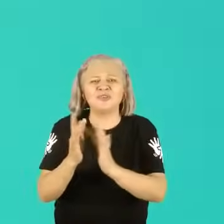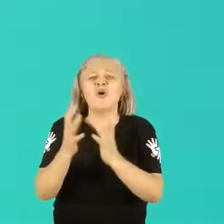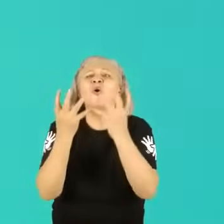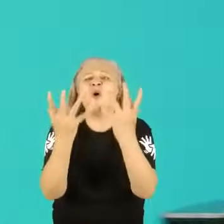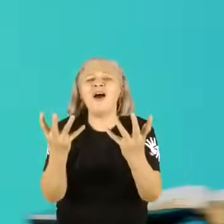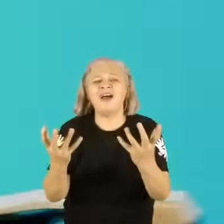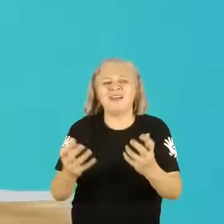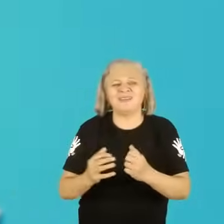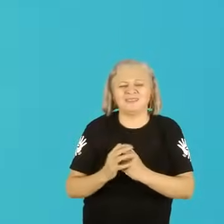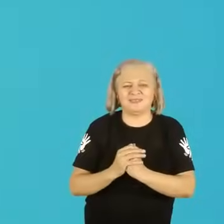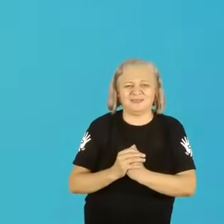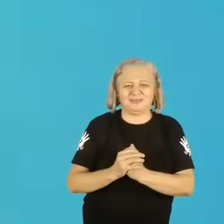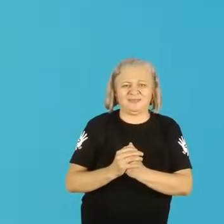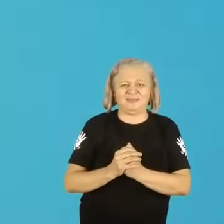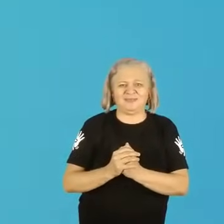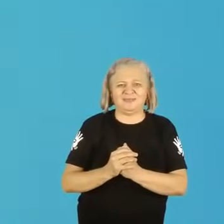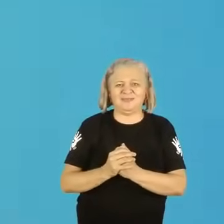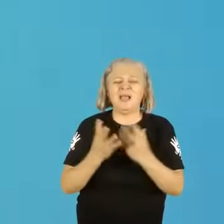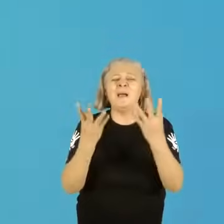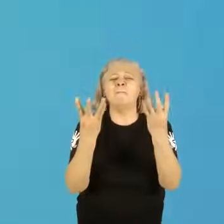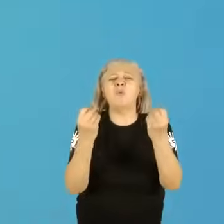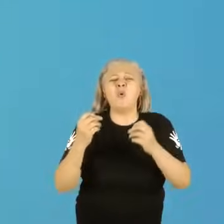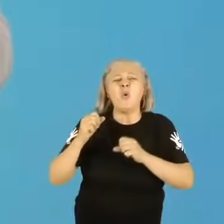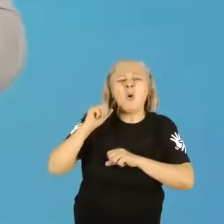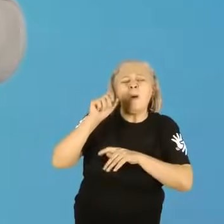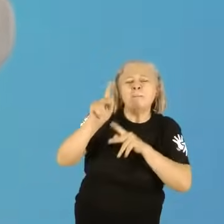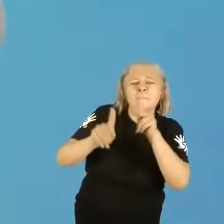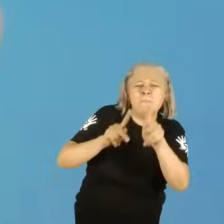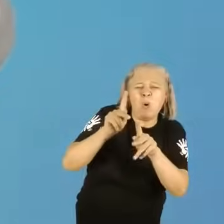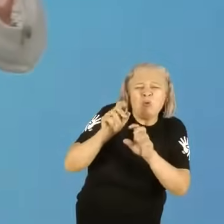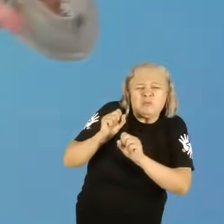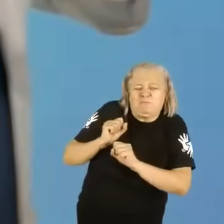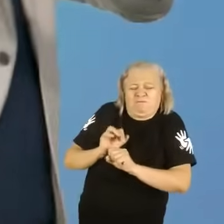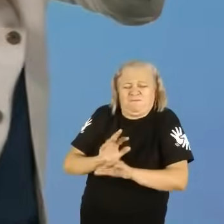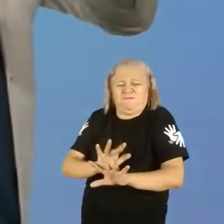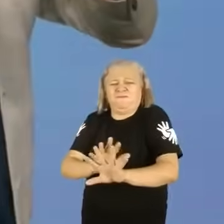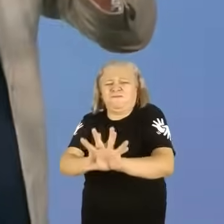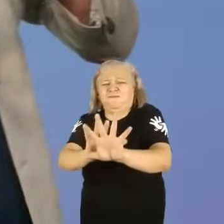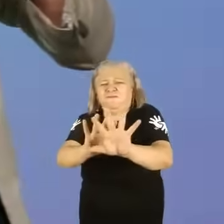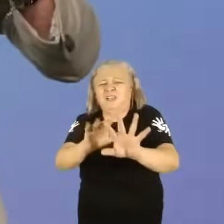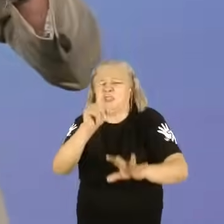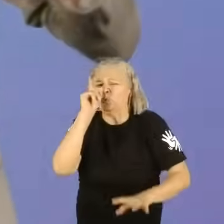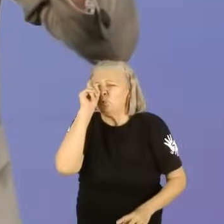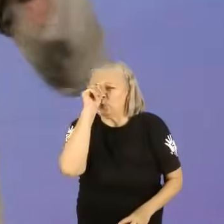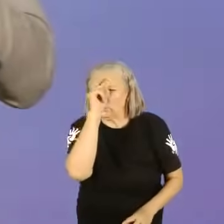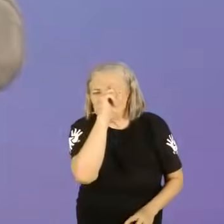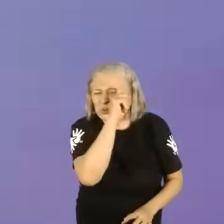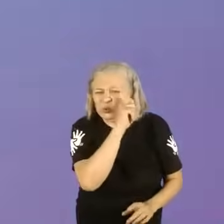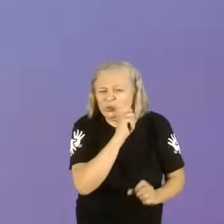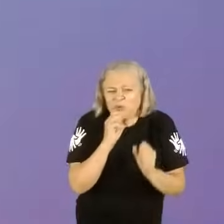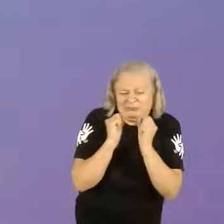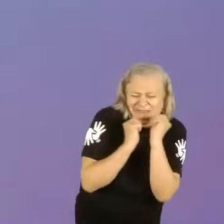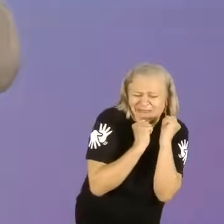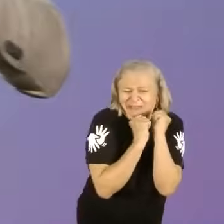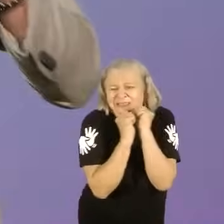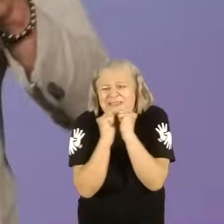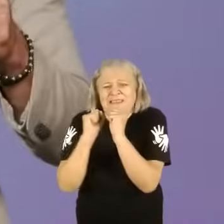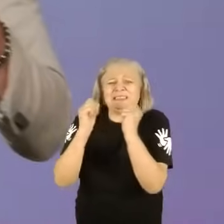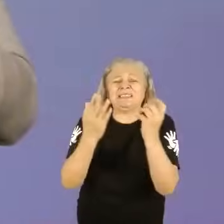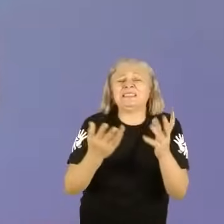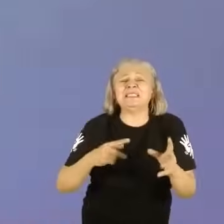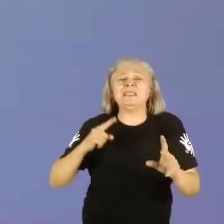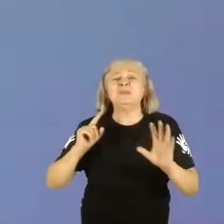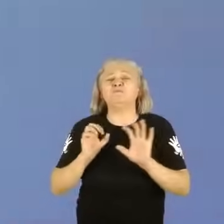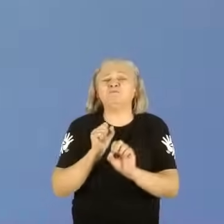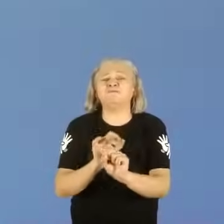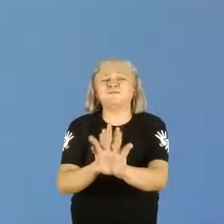Multidões são difíceis de serem controladas. É por isso que uma das coisas que mais se teme em movimentos grandes de